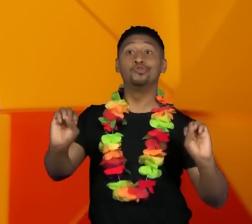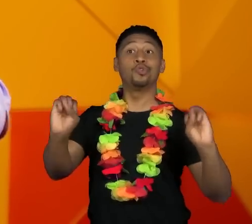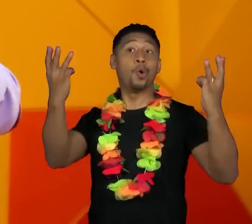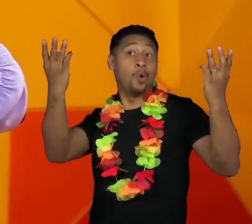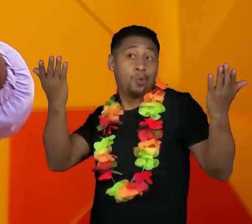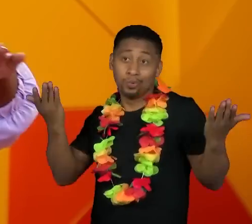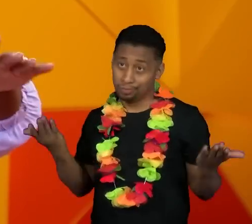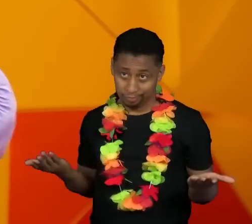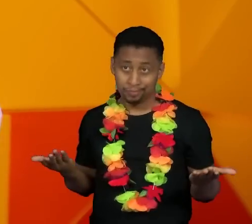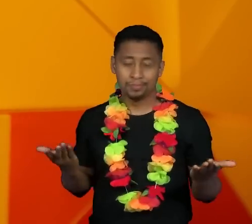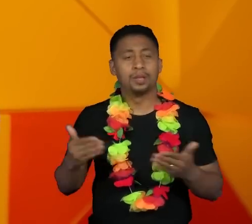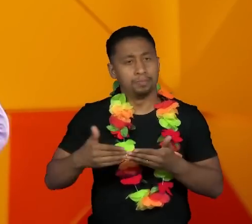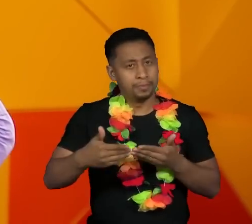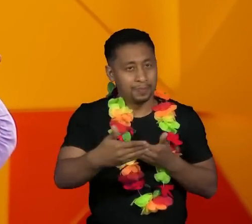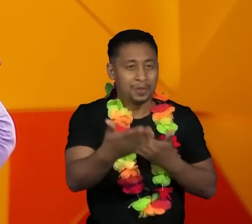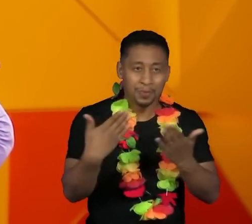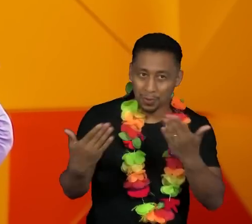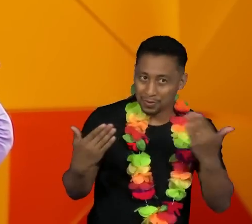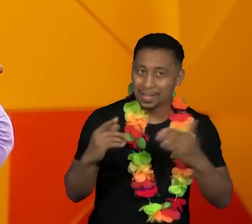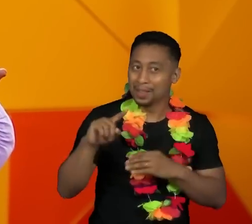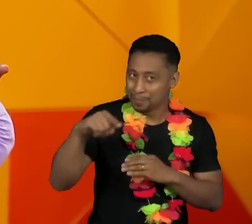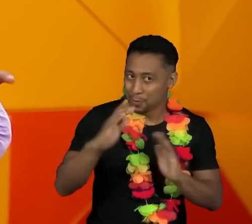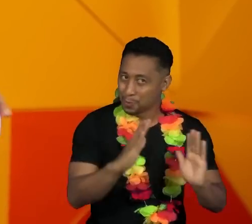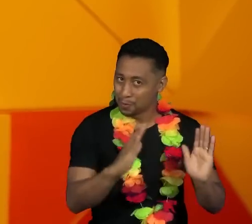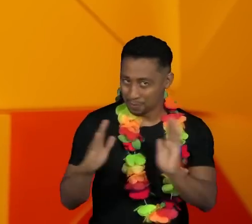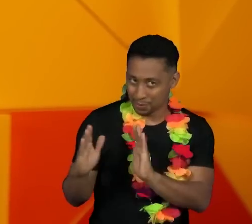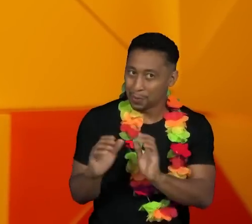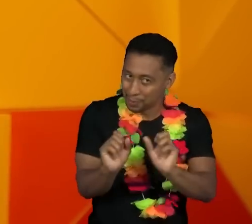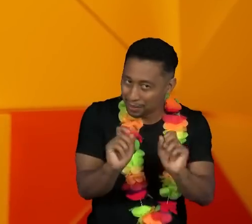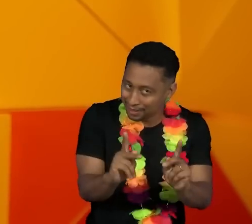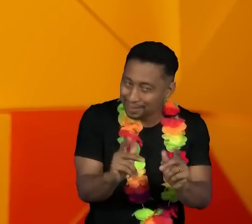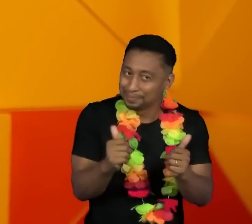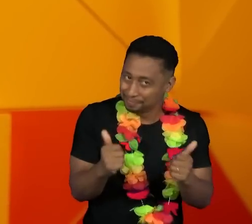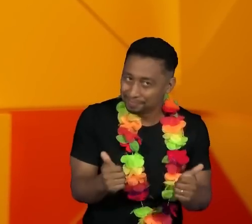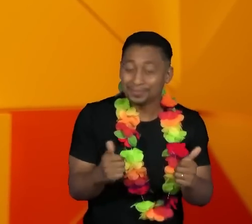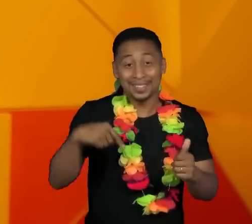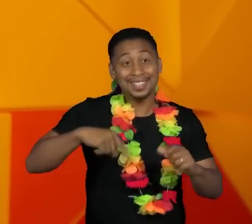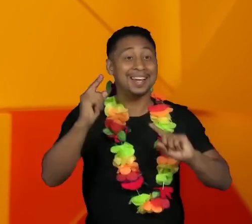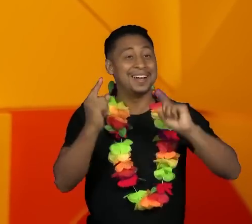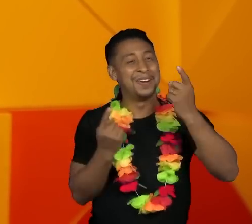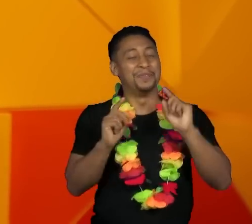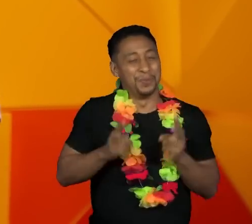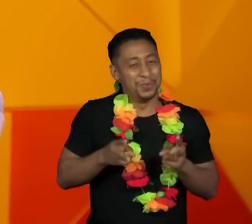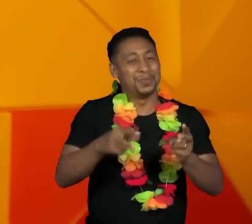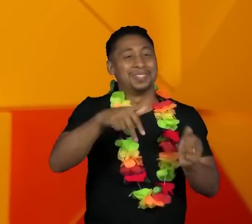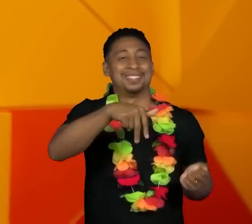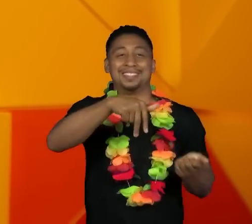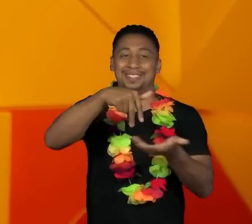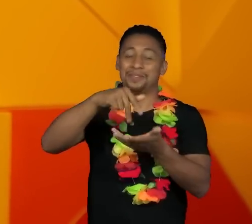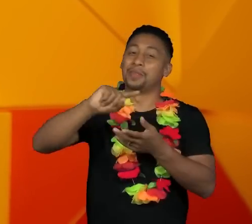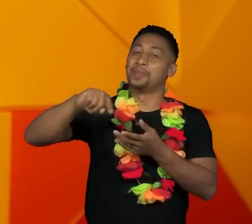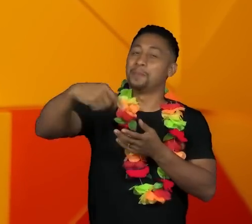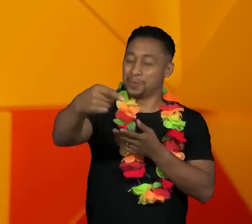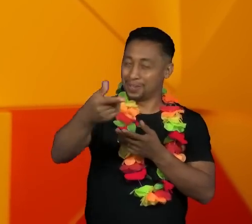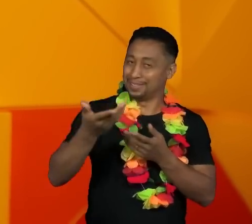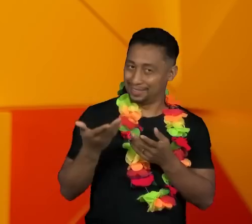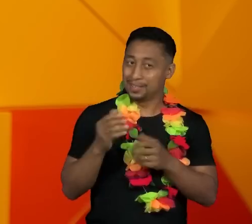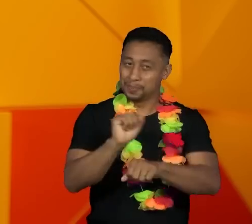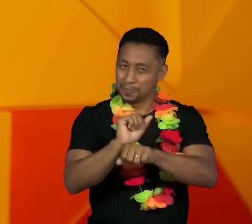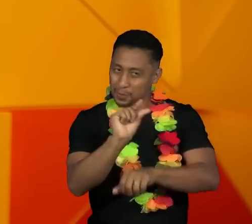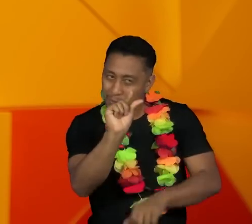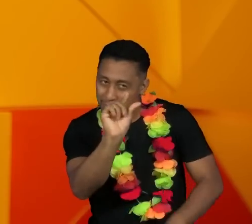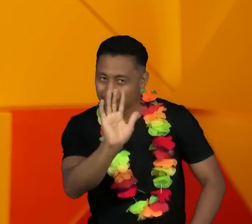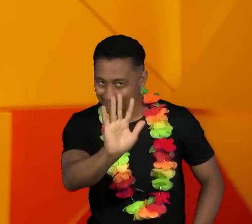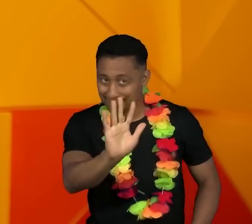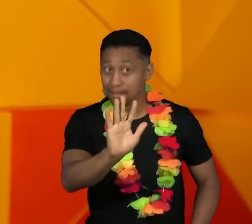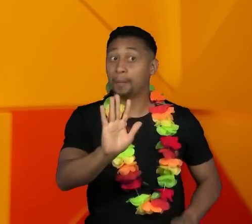falar mais sobre isso ainda. A gente ainda tem mais um bloco. Tá certo. Ainda tem mais carnaval aqui no Estação Livre. Só que depois do intervalo eu